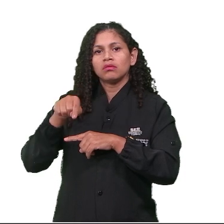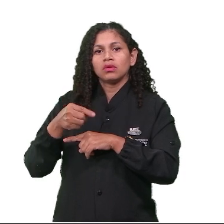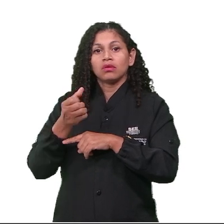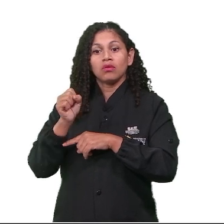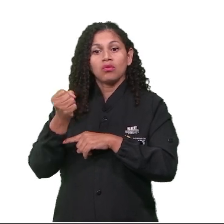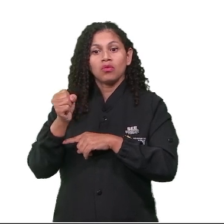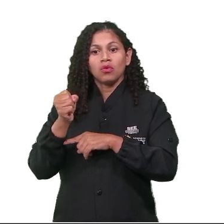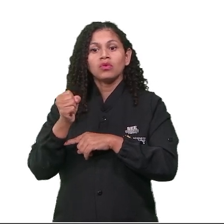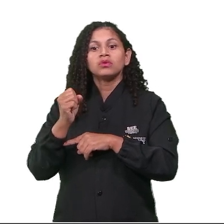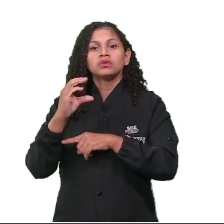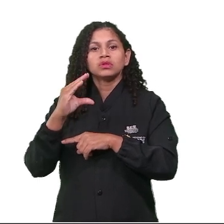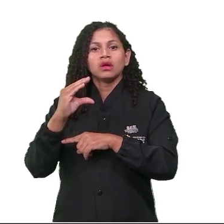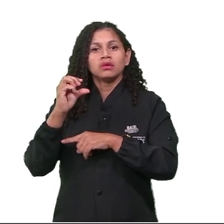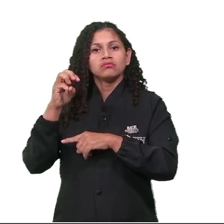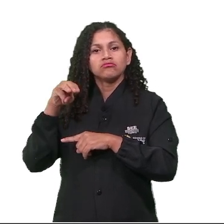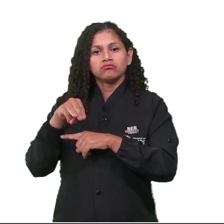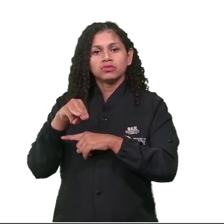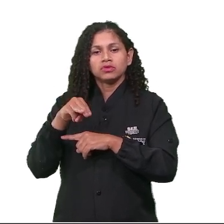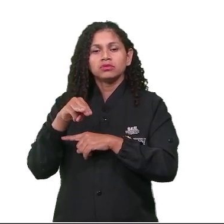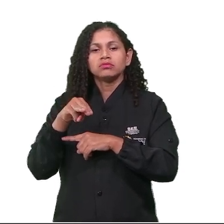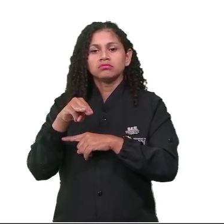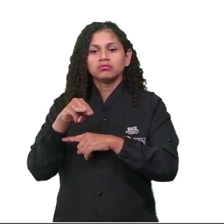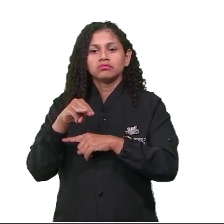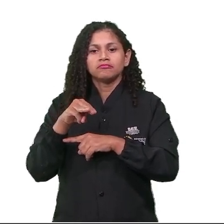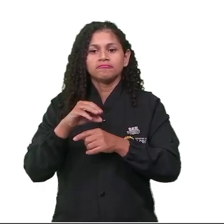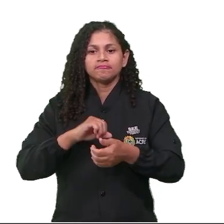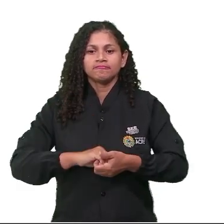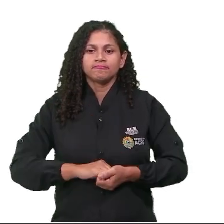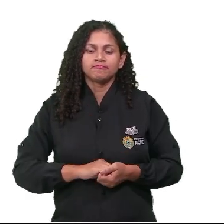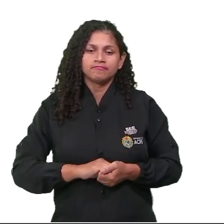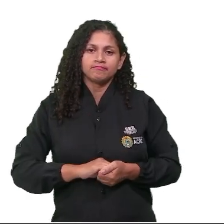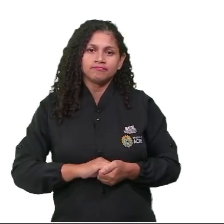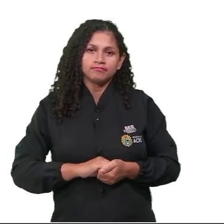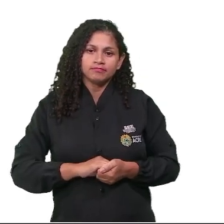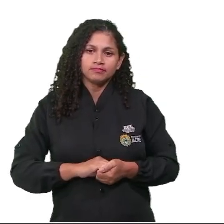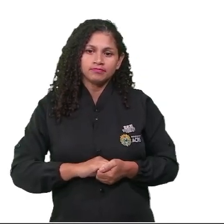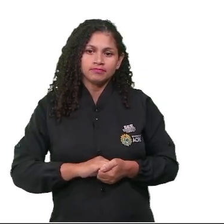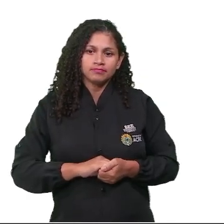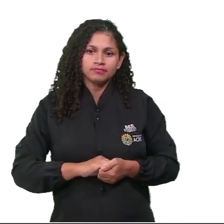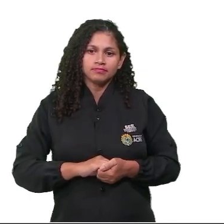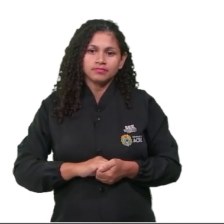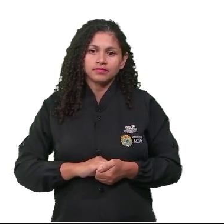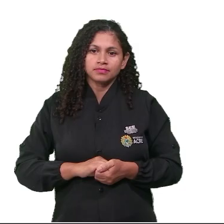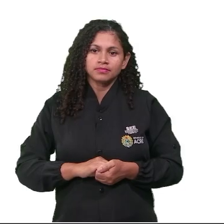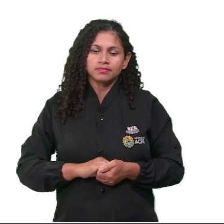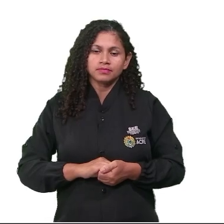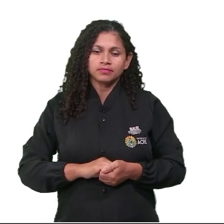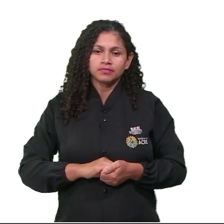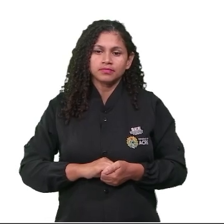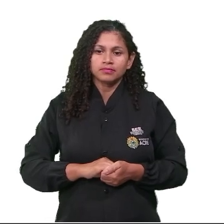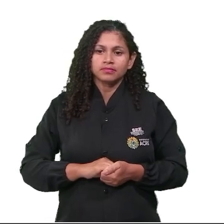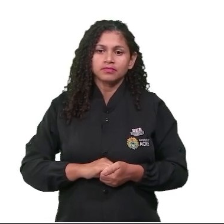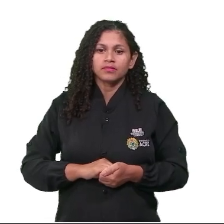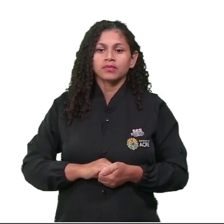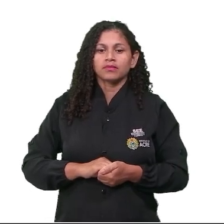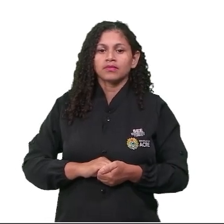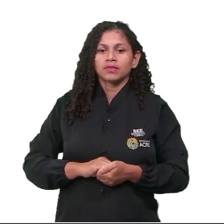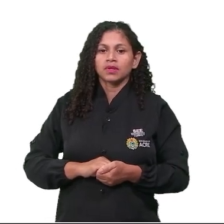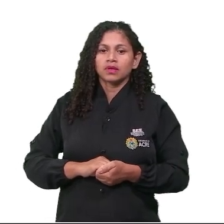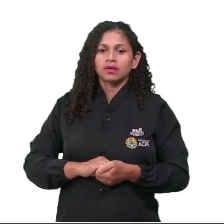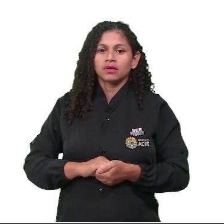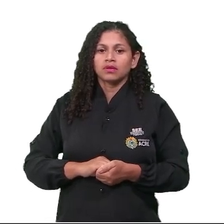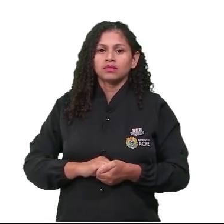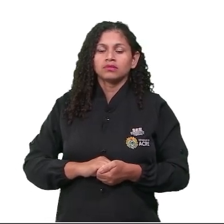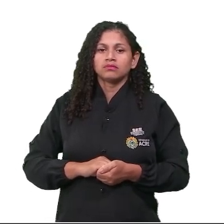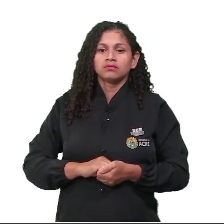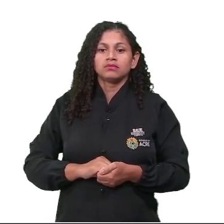3,8, tá? Centímetros quadrados, que é a unidade que eu estou utilizando. Tudo bem. Então, 3,8 se refere ao